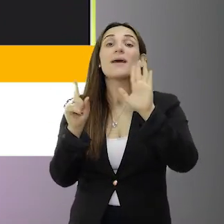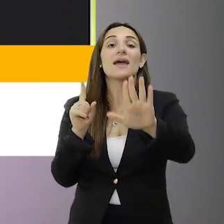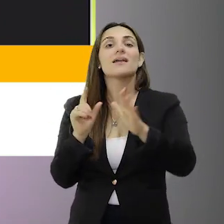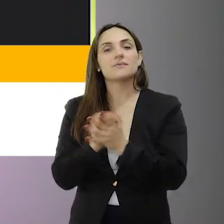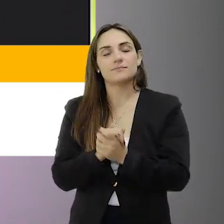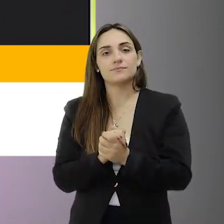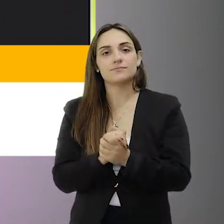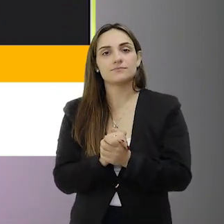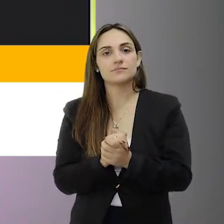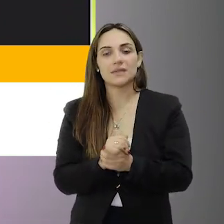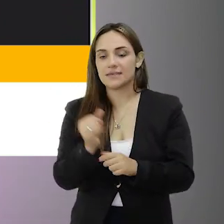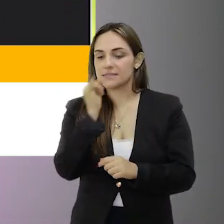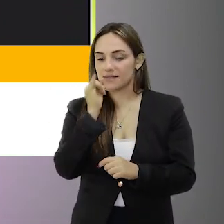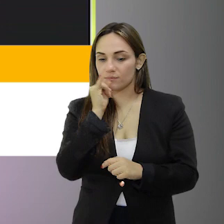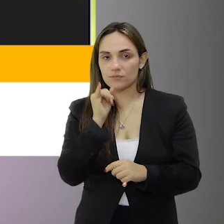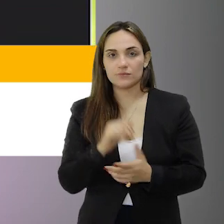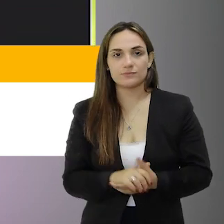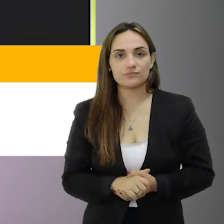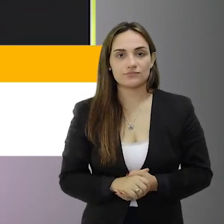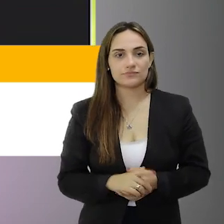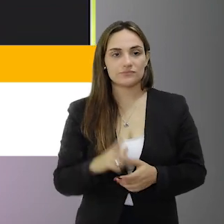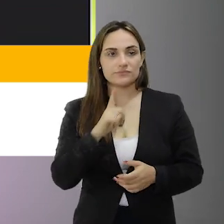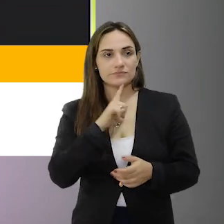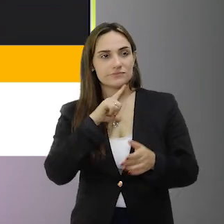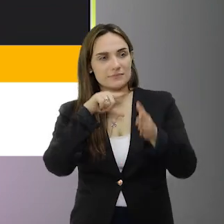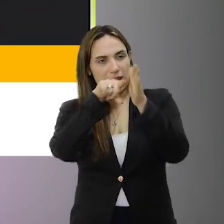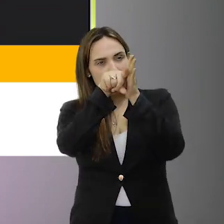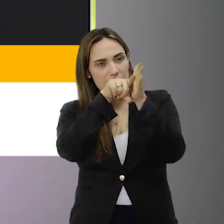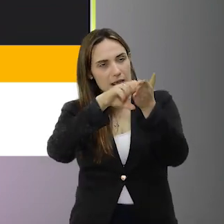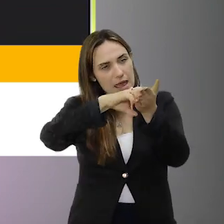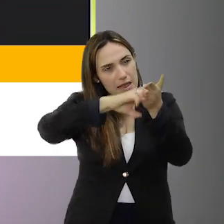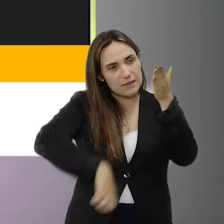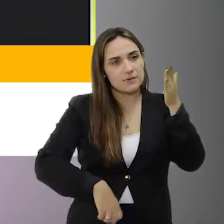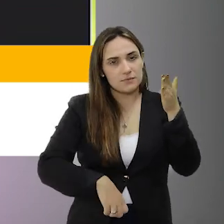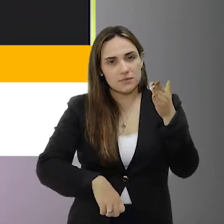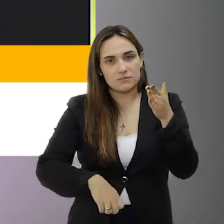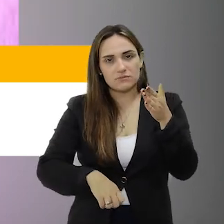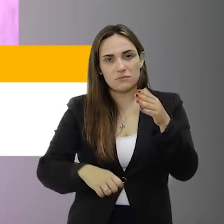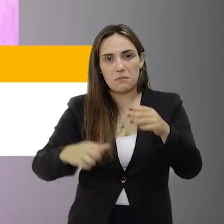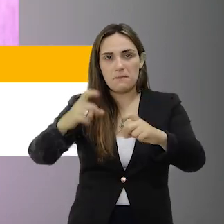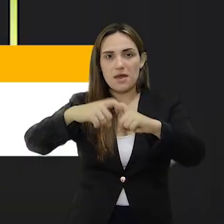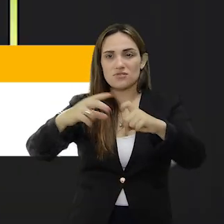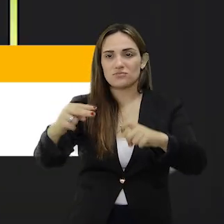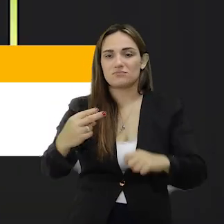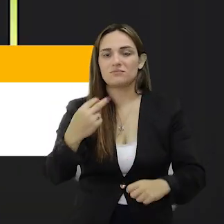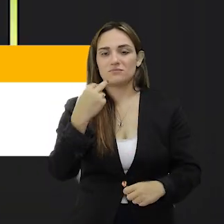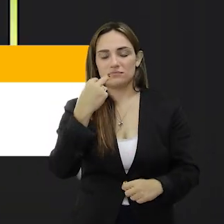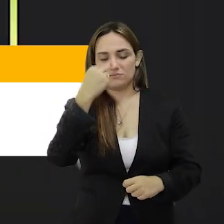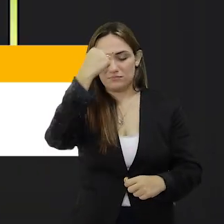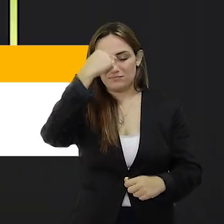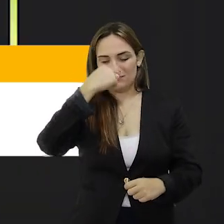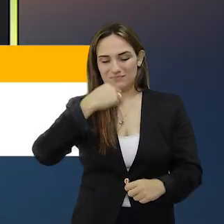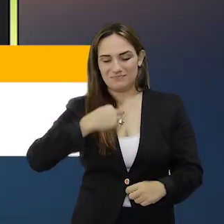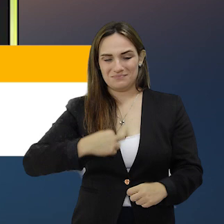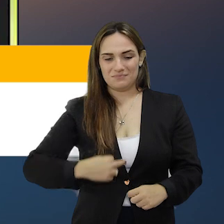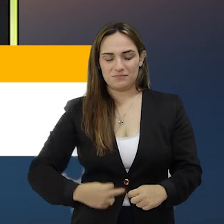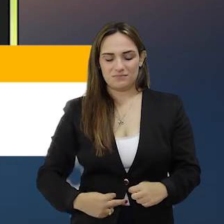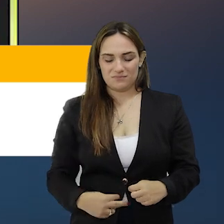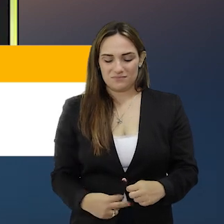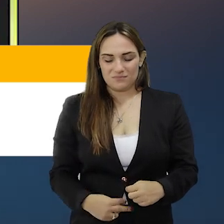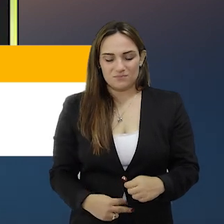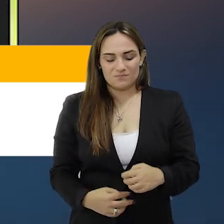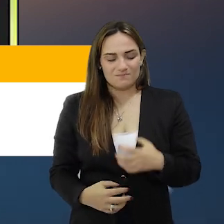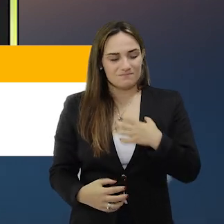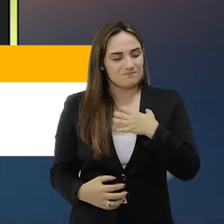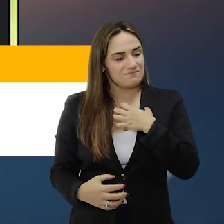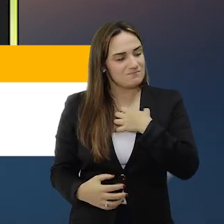que, no momento do exame de corpo de delito, muitas vezes elas vão ser examinadas por